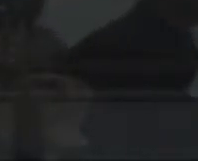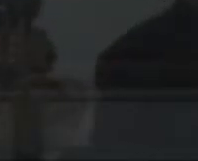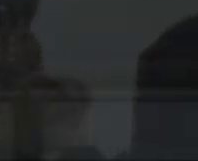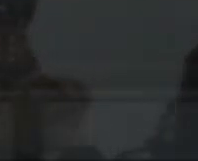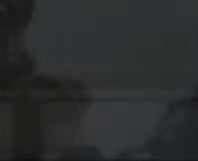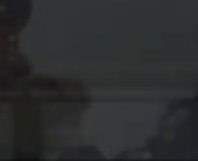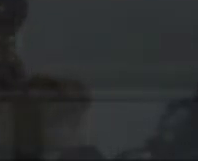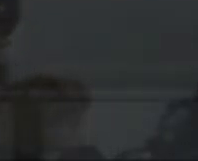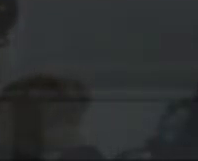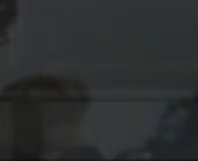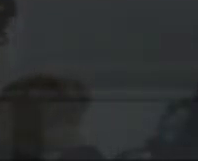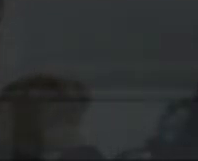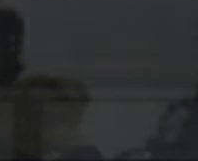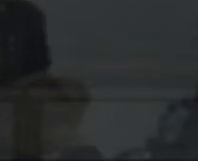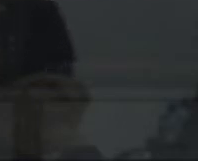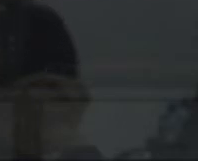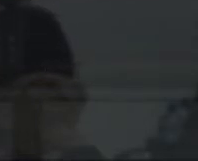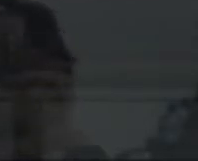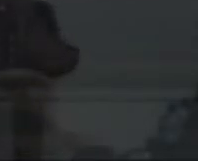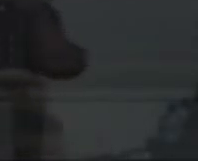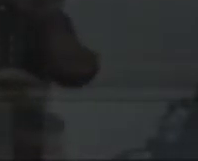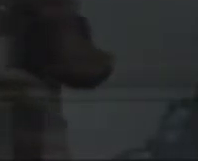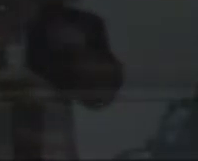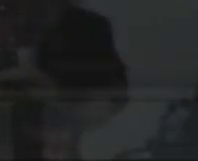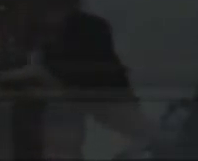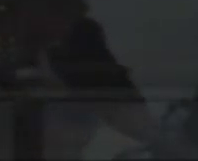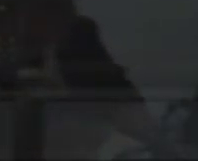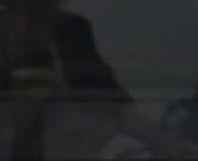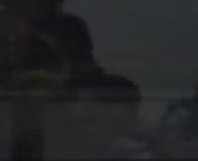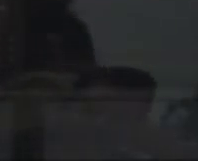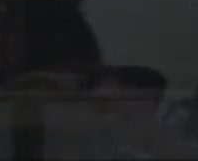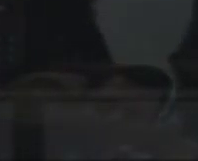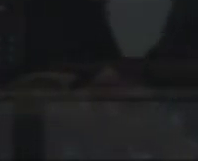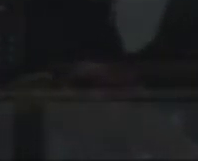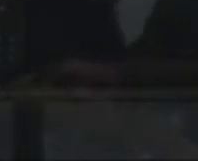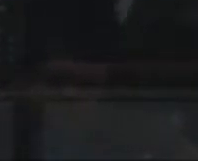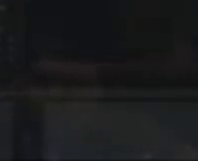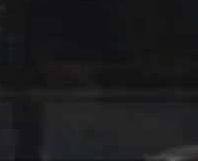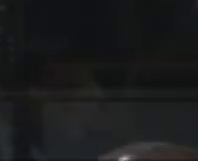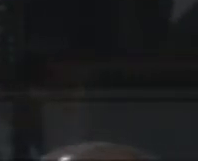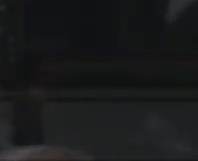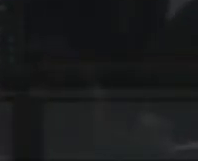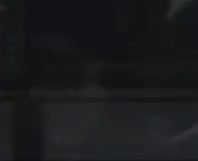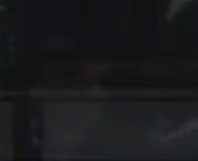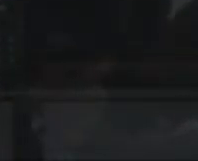Final livro.